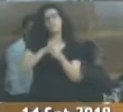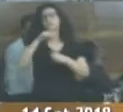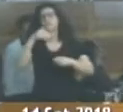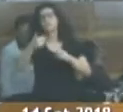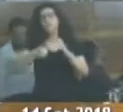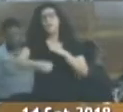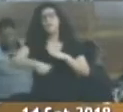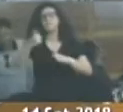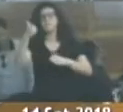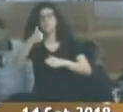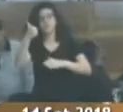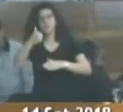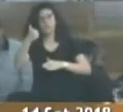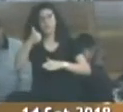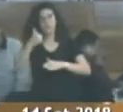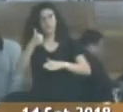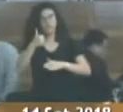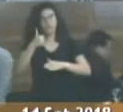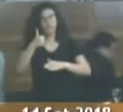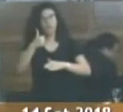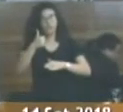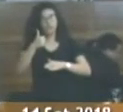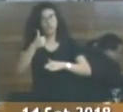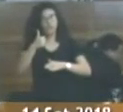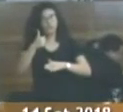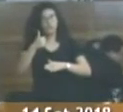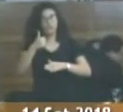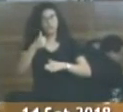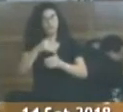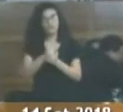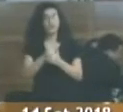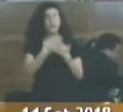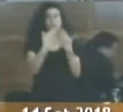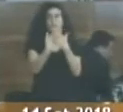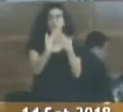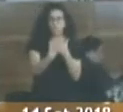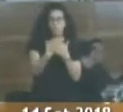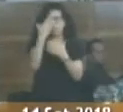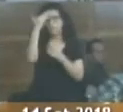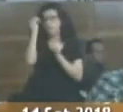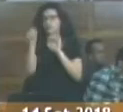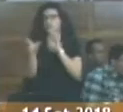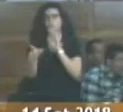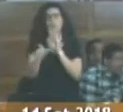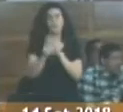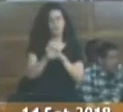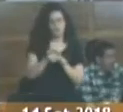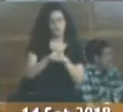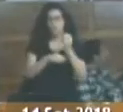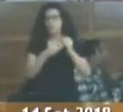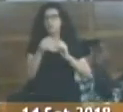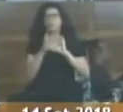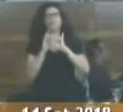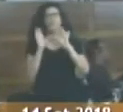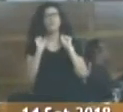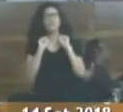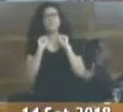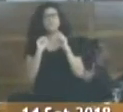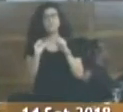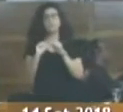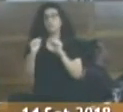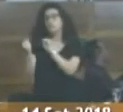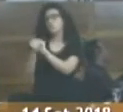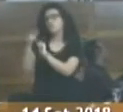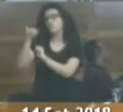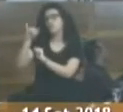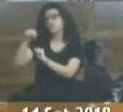coisa que foi feita? Primeiramente, foi feito um estudo para ver a parte legal a parte de licenciamento junto ao INEA,